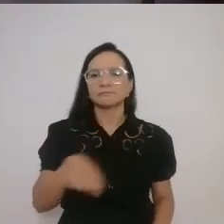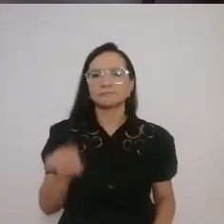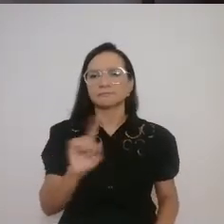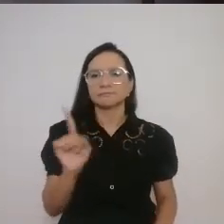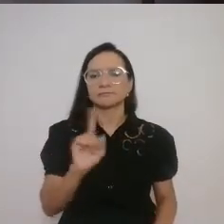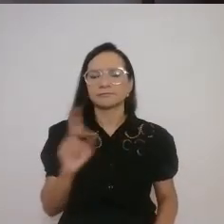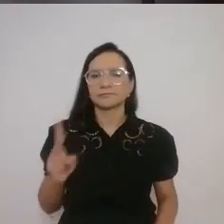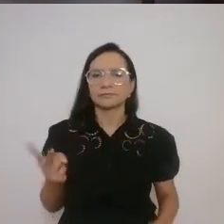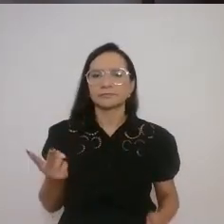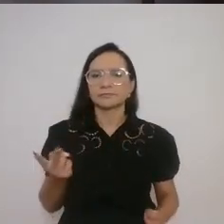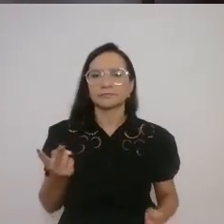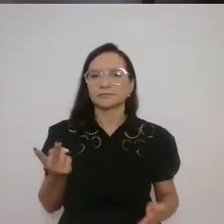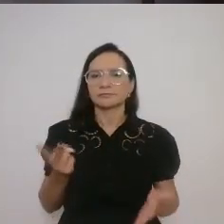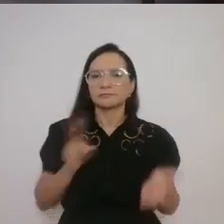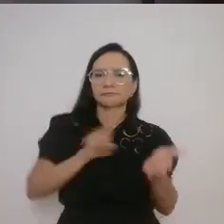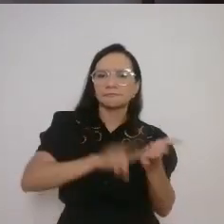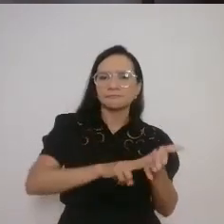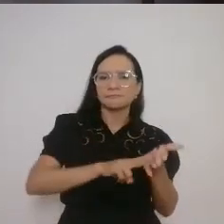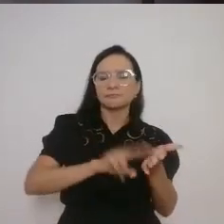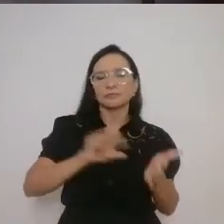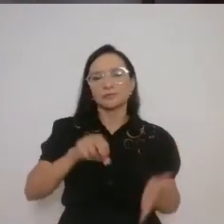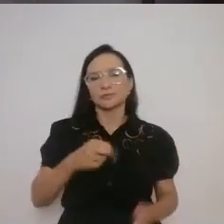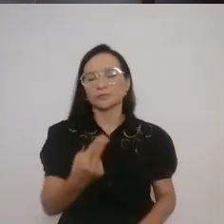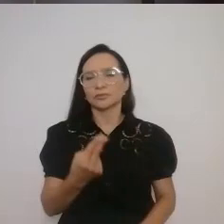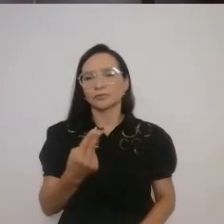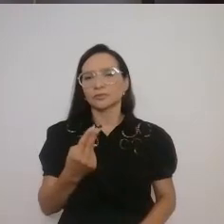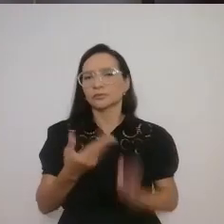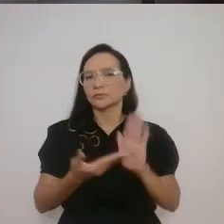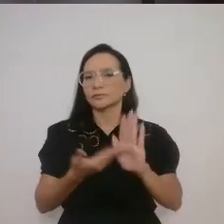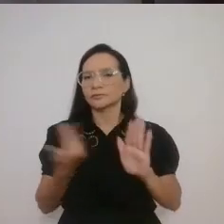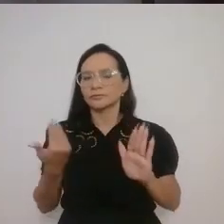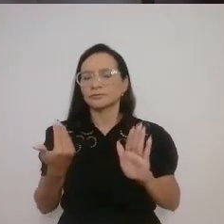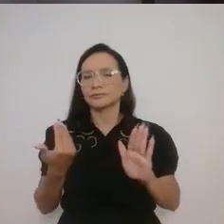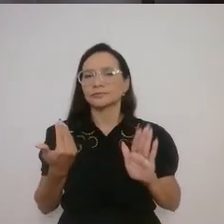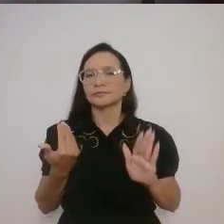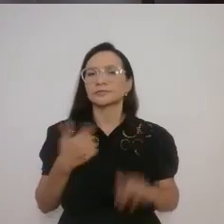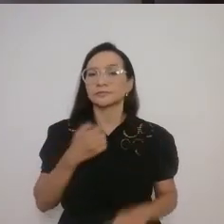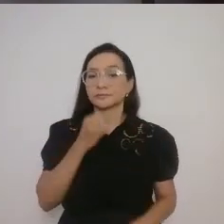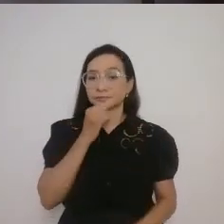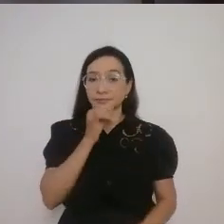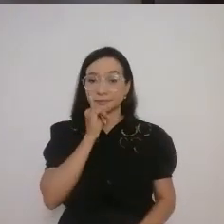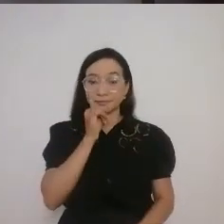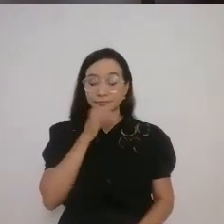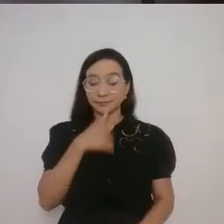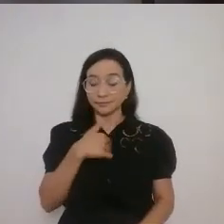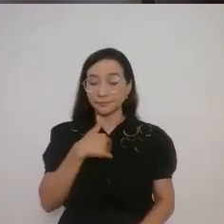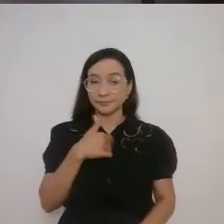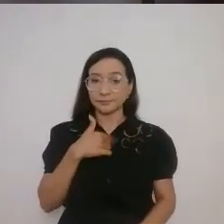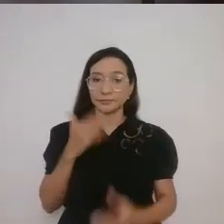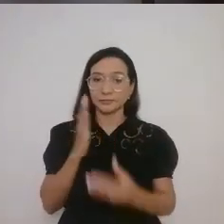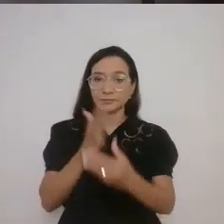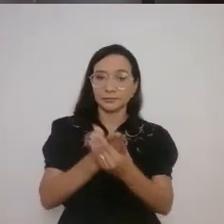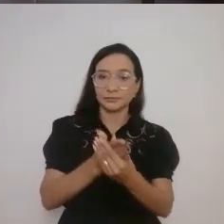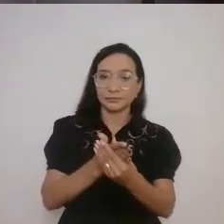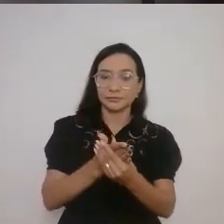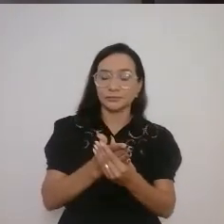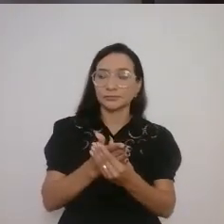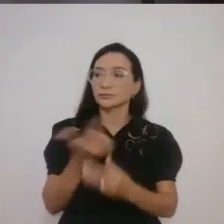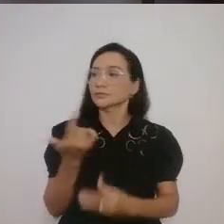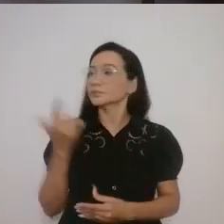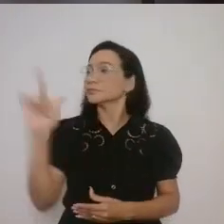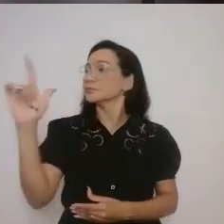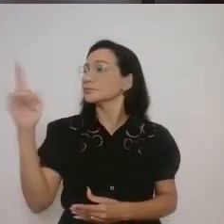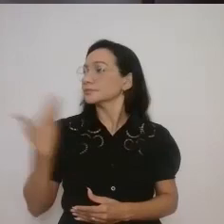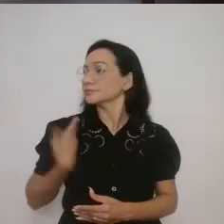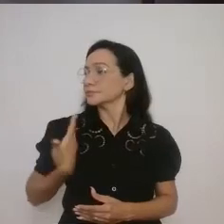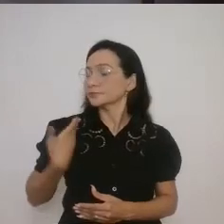ou anular esse mesmo quesito. Então, vamos supor, se eu tiver um recurso e o desembargador Delio Armando outro recurso em que se